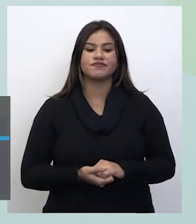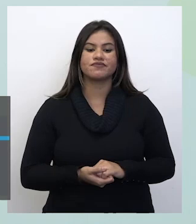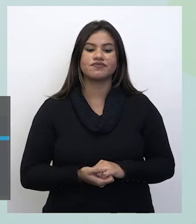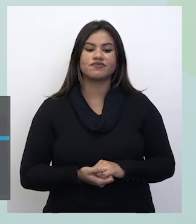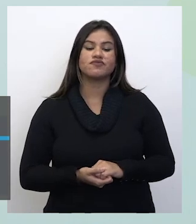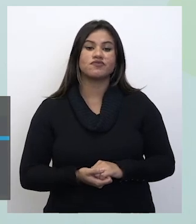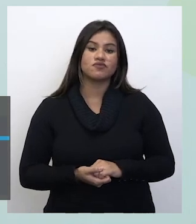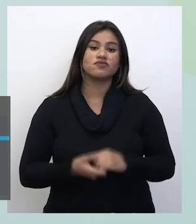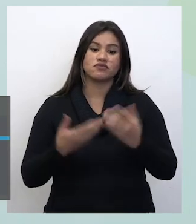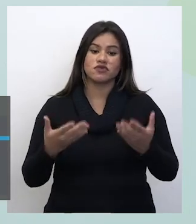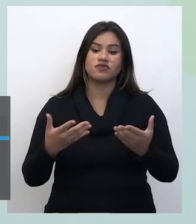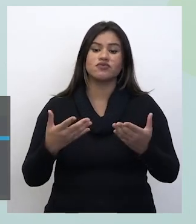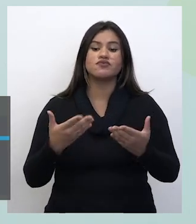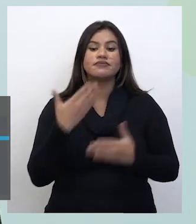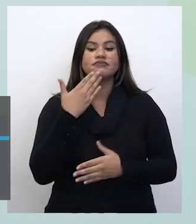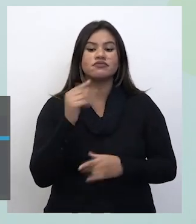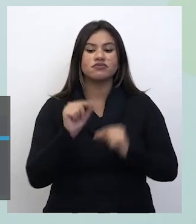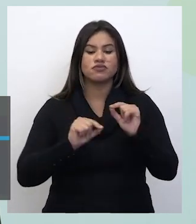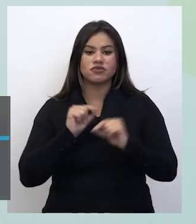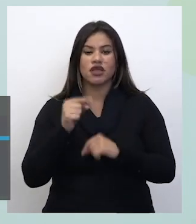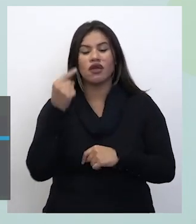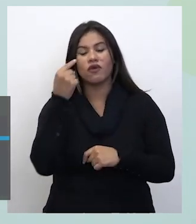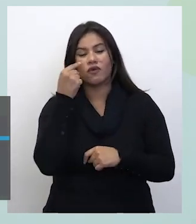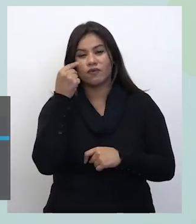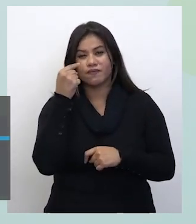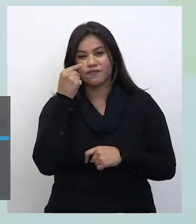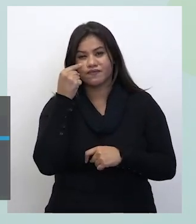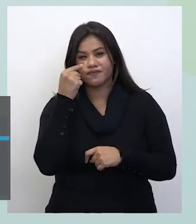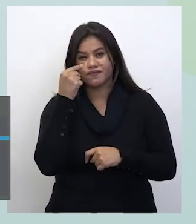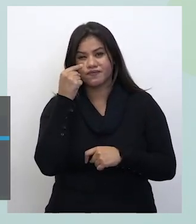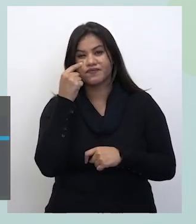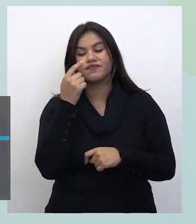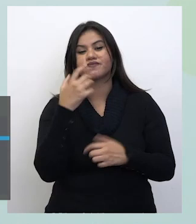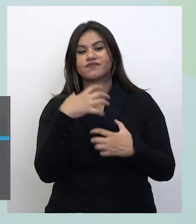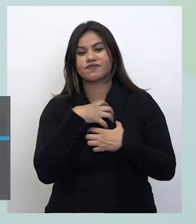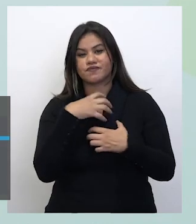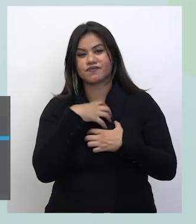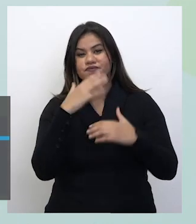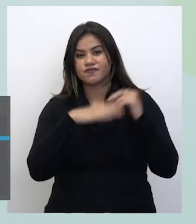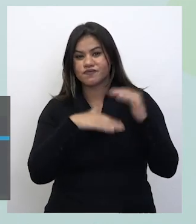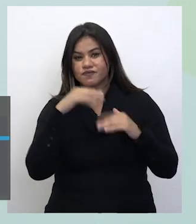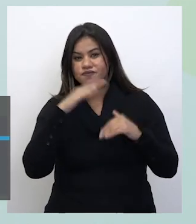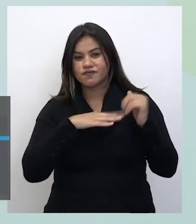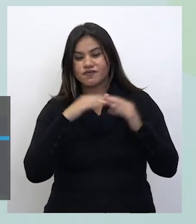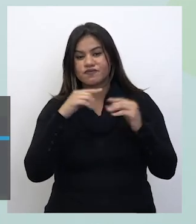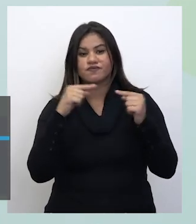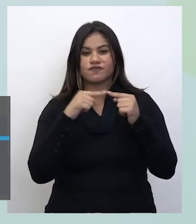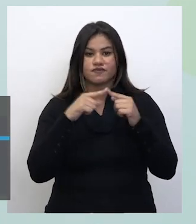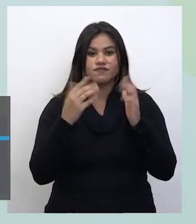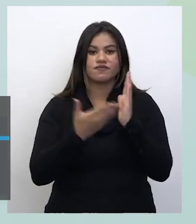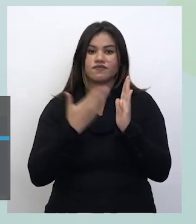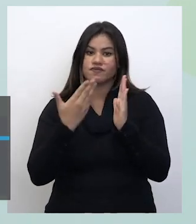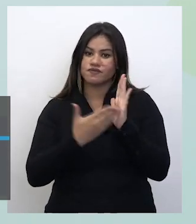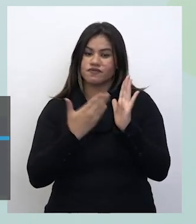o que a gente vai pedir para você? Dá uma olhada para essas competências priorizadas que estão aí nesse caderno